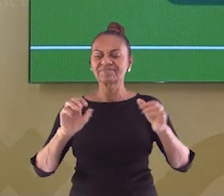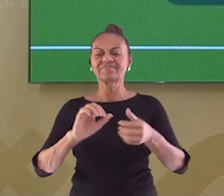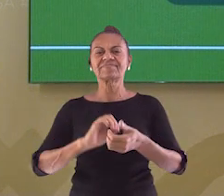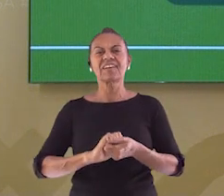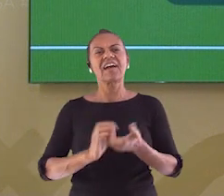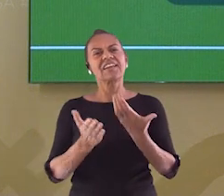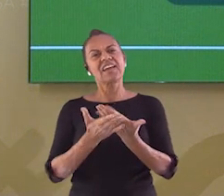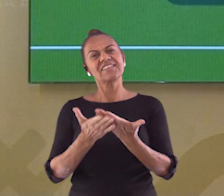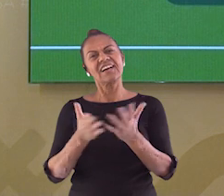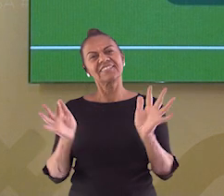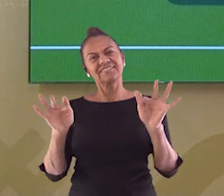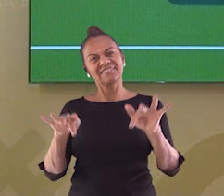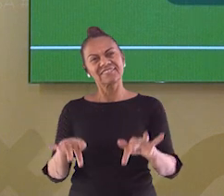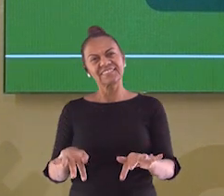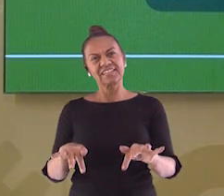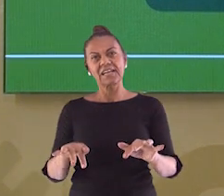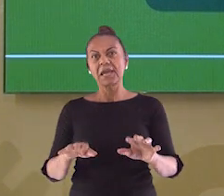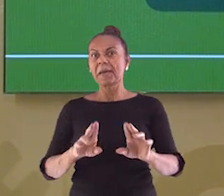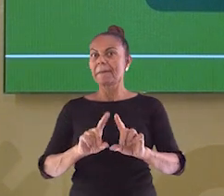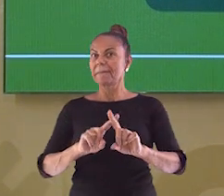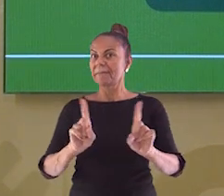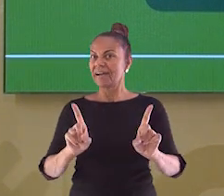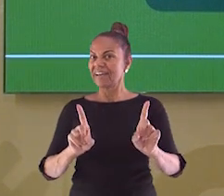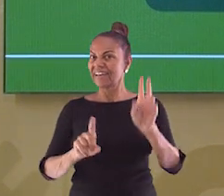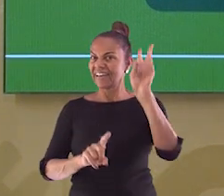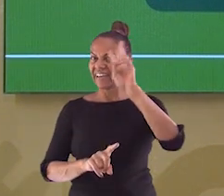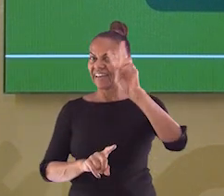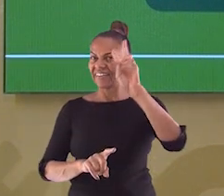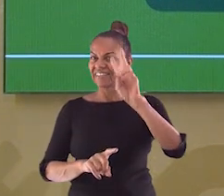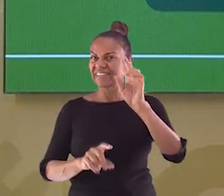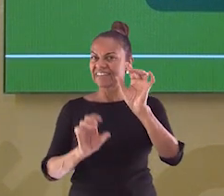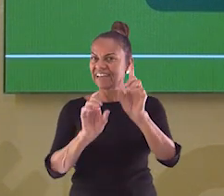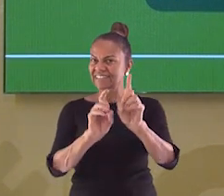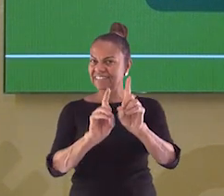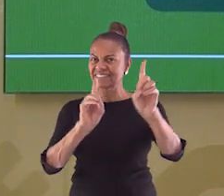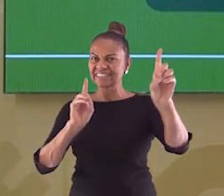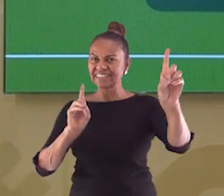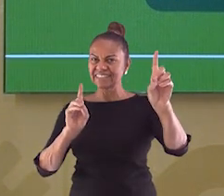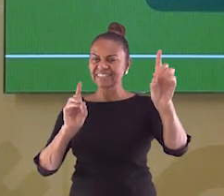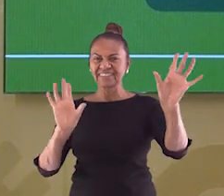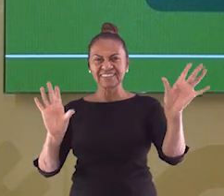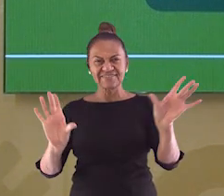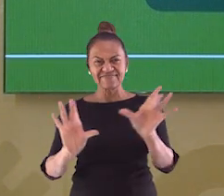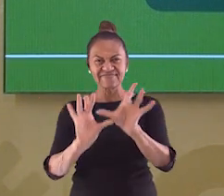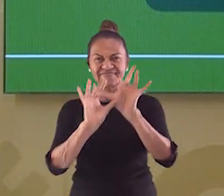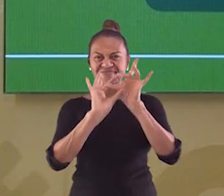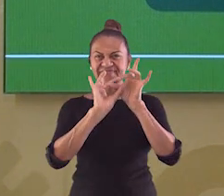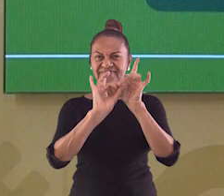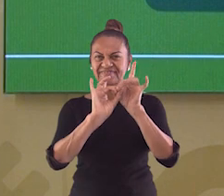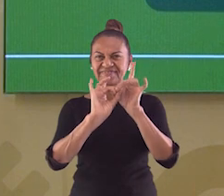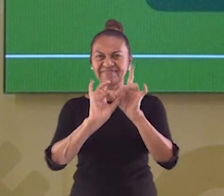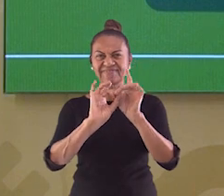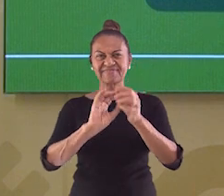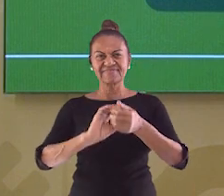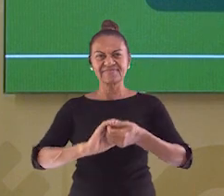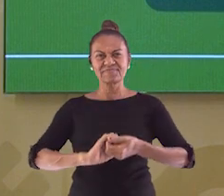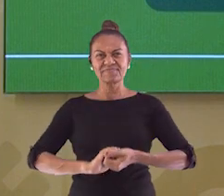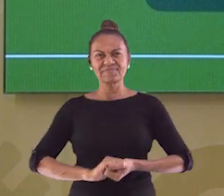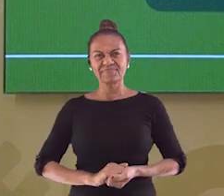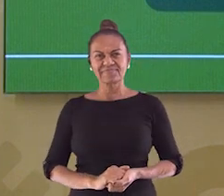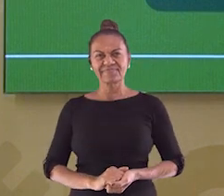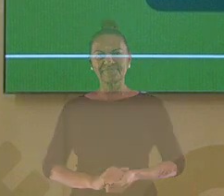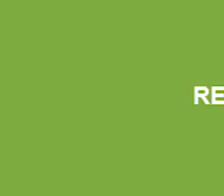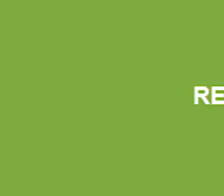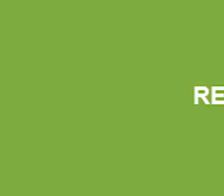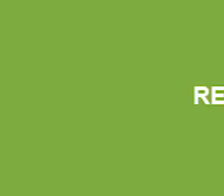Facebook e visite o nosso site. Então, nossa aula chegou ao fim, mas lembre-se que mesmo distantes, estamos juntos.